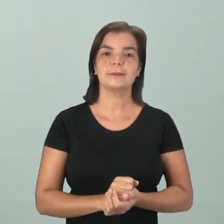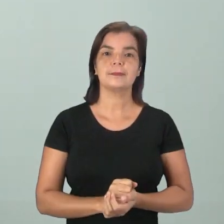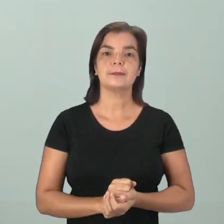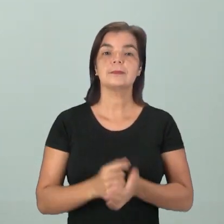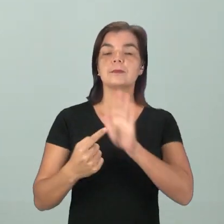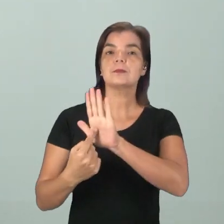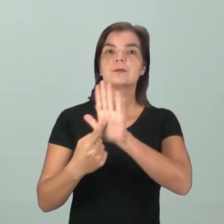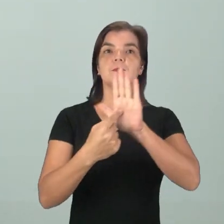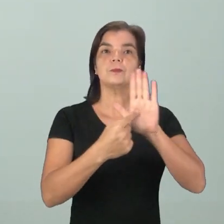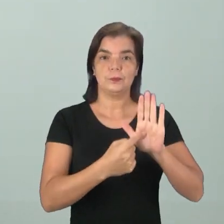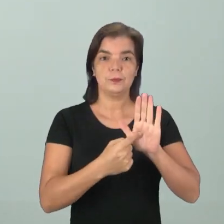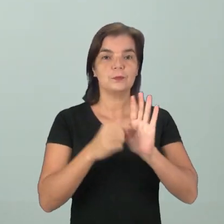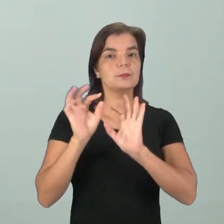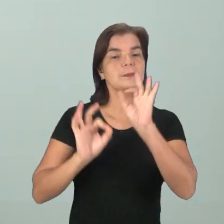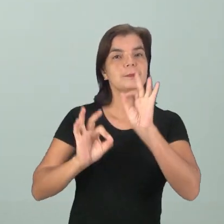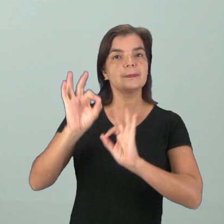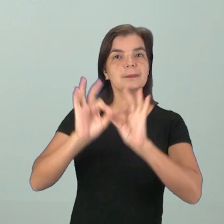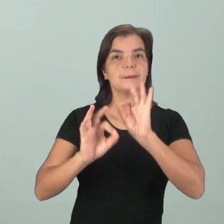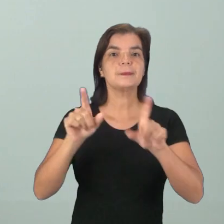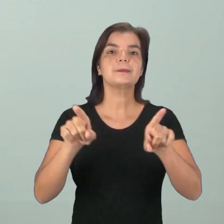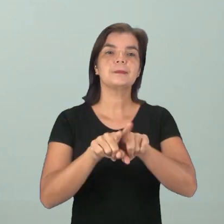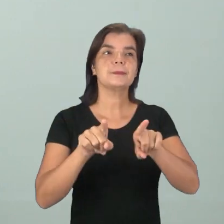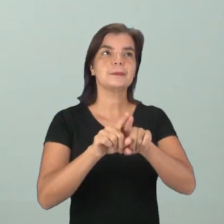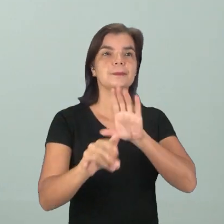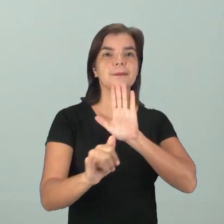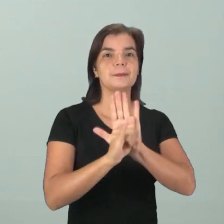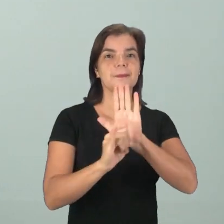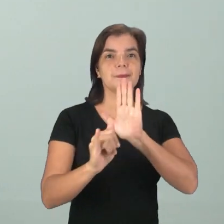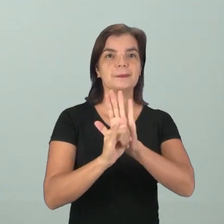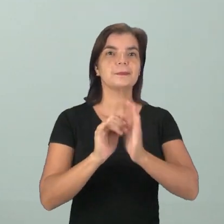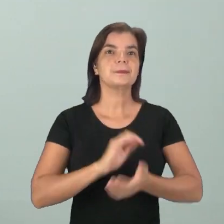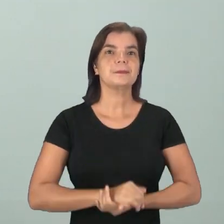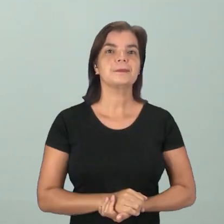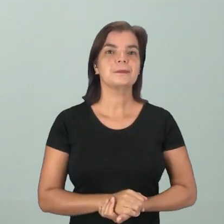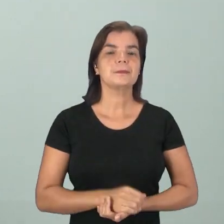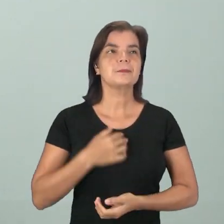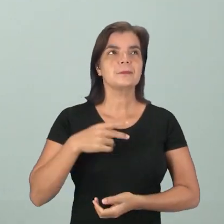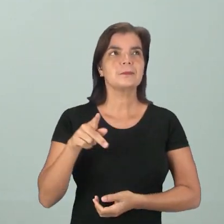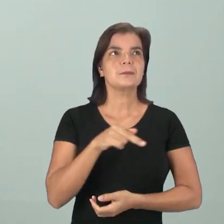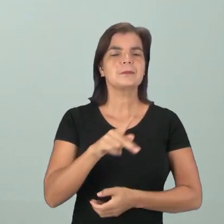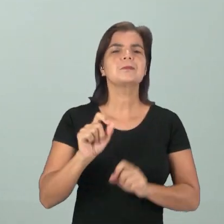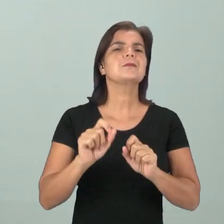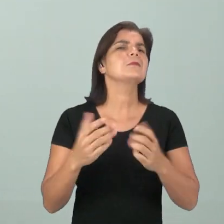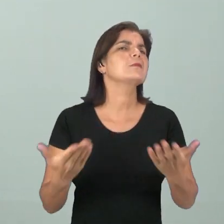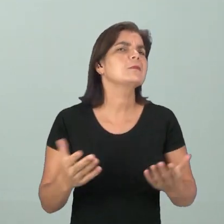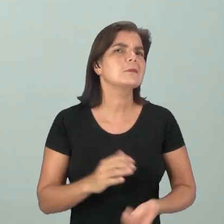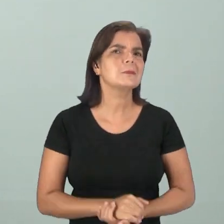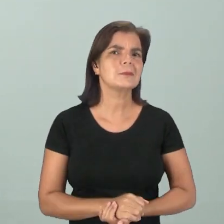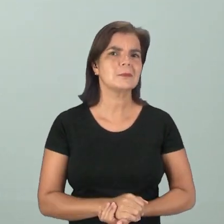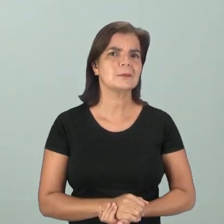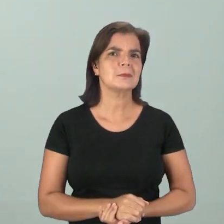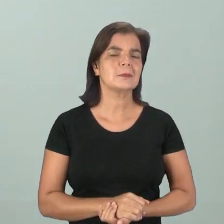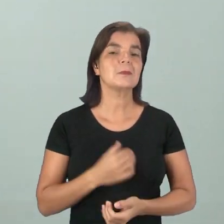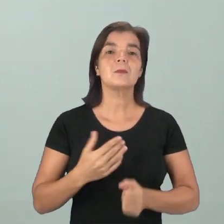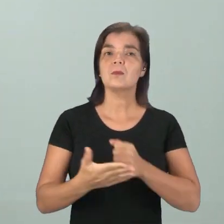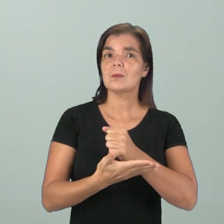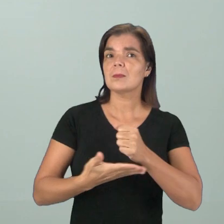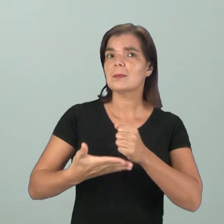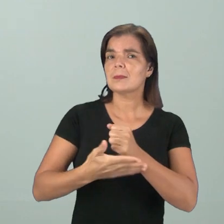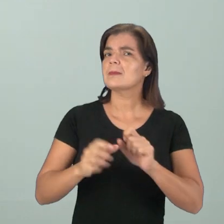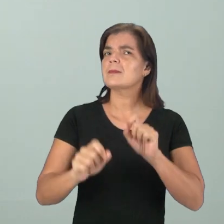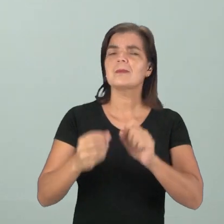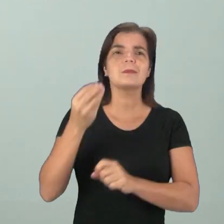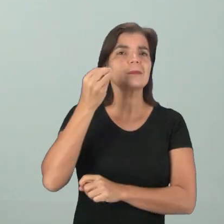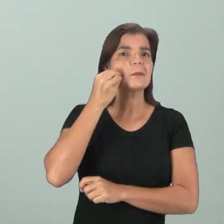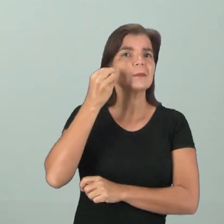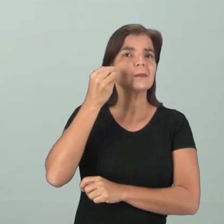as identificações de composições identitárias. Professor, o que é isso? Basicamente a gente vai